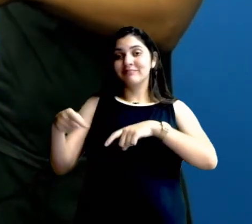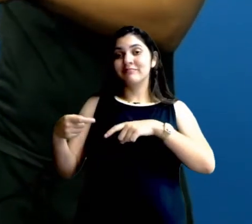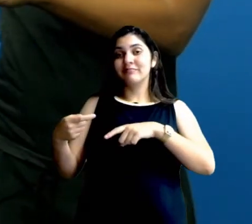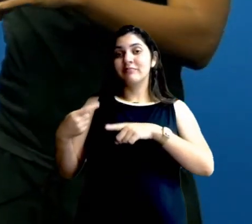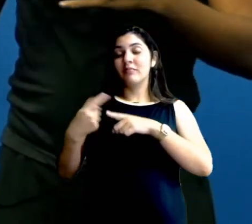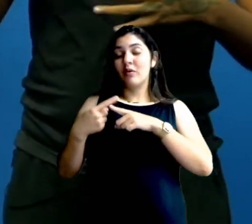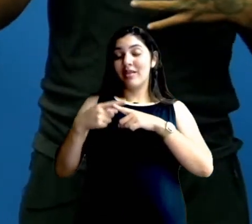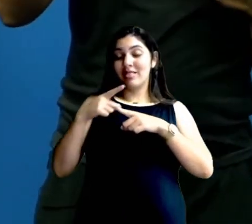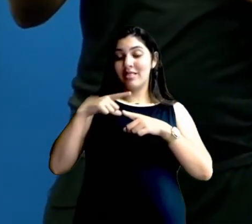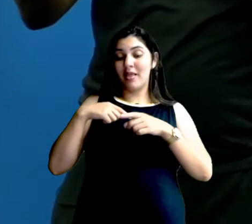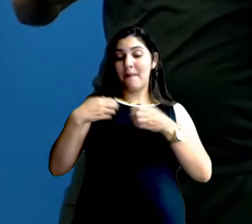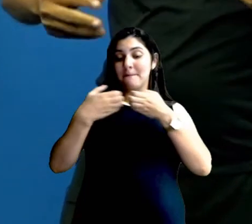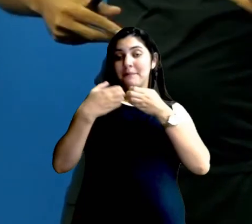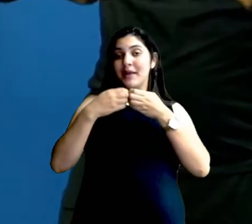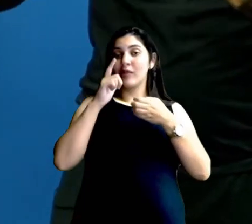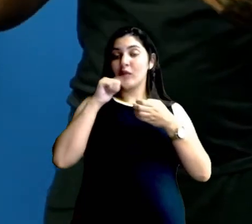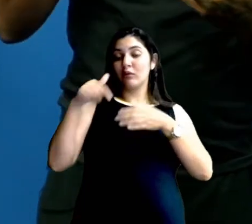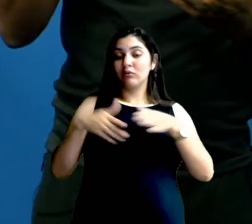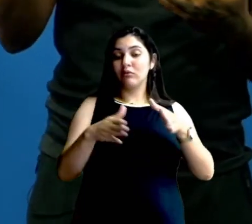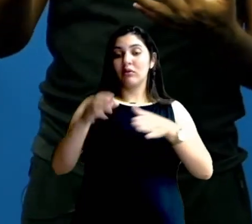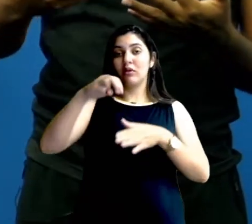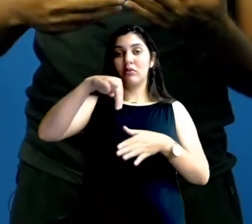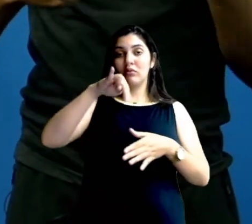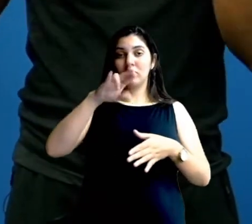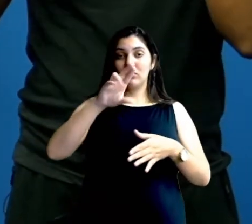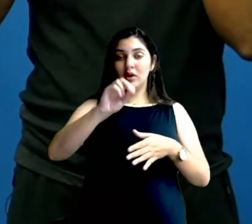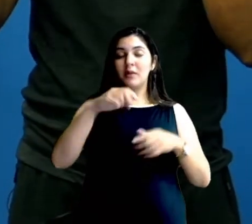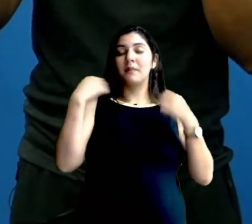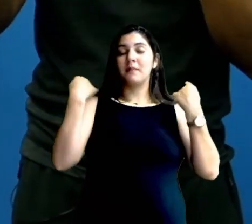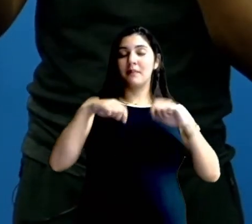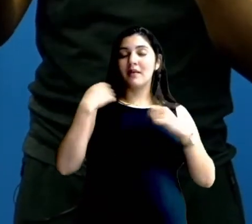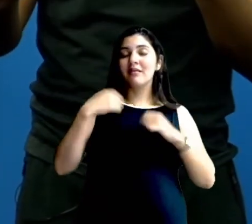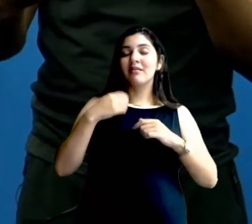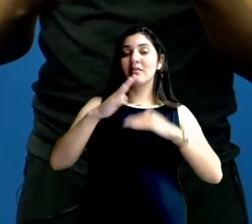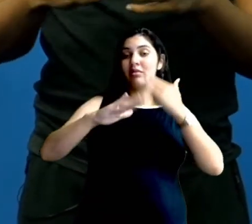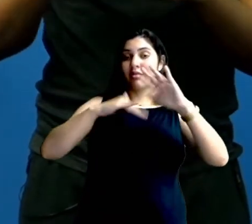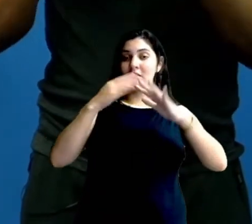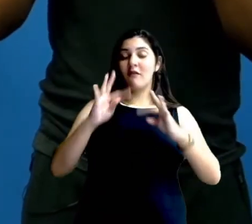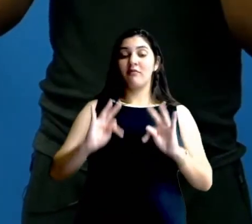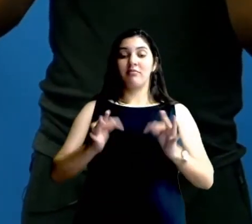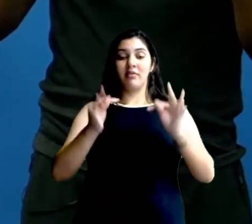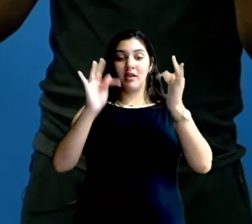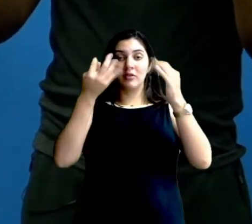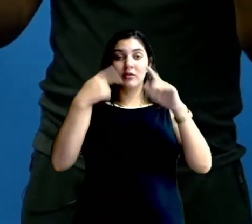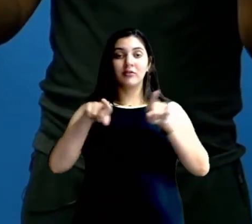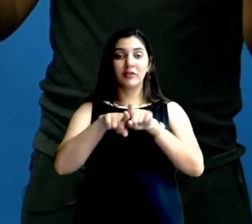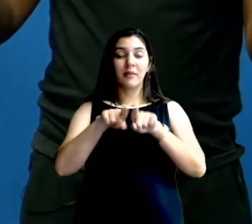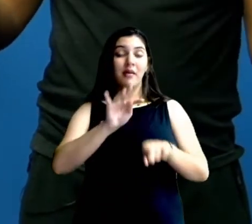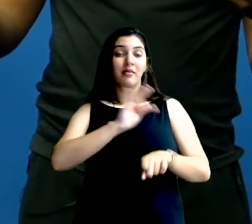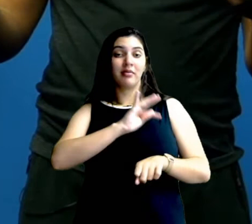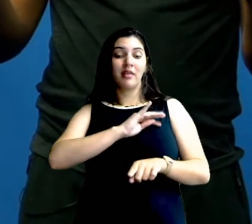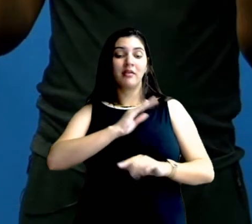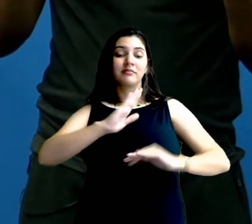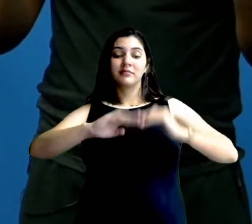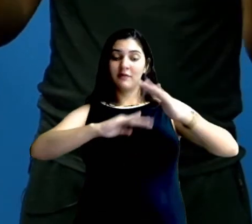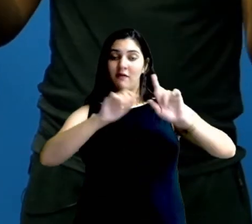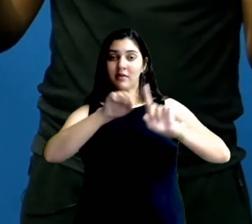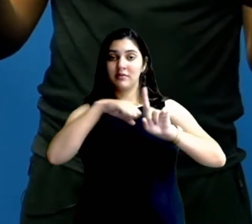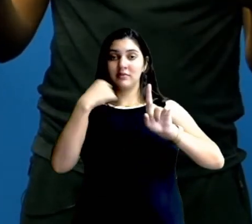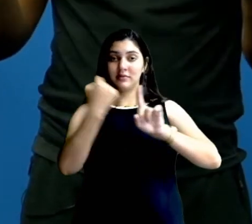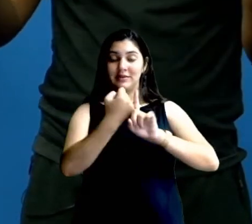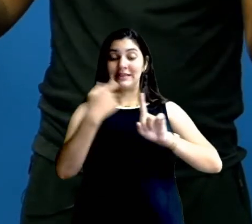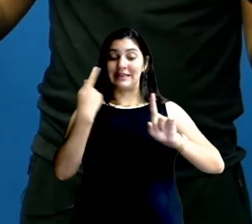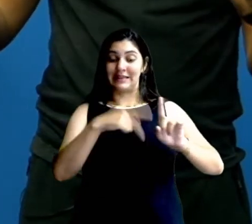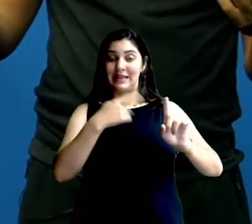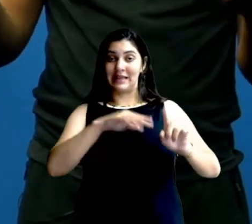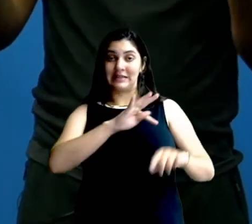tinham no Rio Nilo né eles tiveram que desenvolver tecnologias eles tiveram que desenvolver técnicas para poder desenvolveram a sociedade e